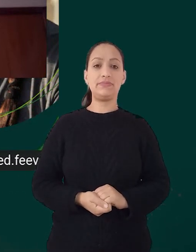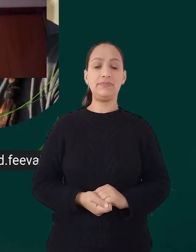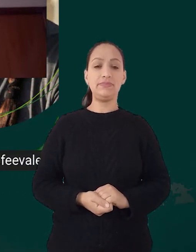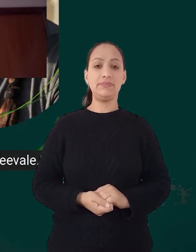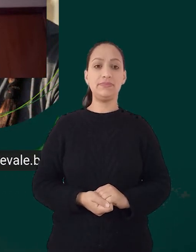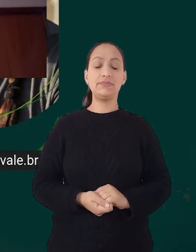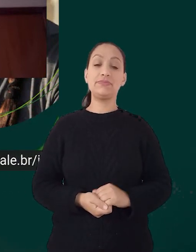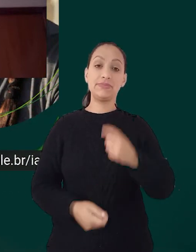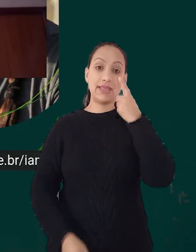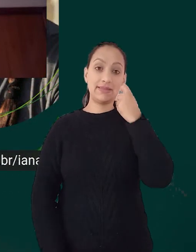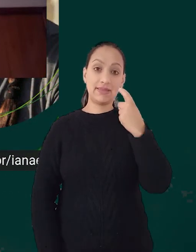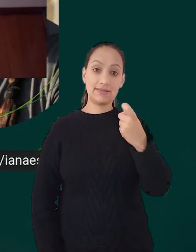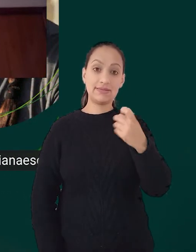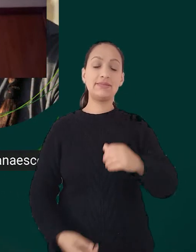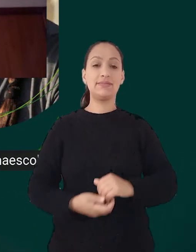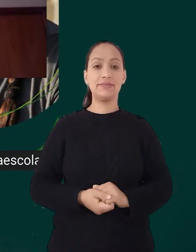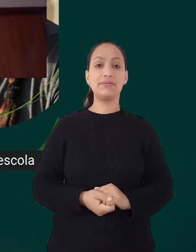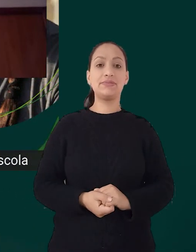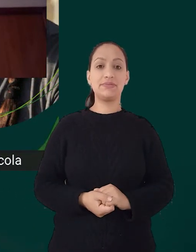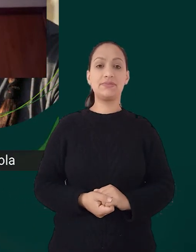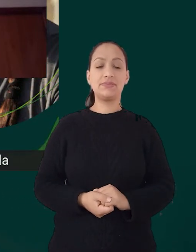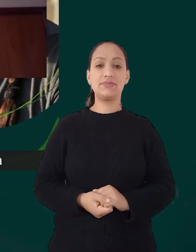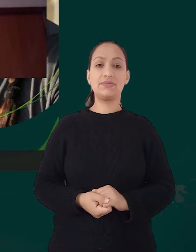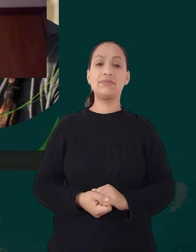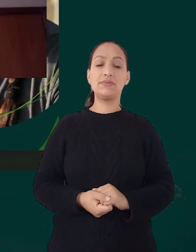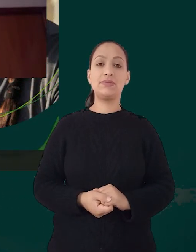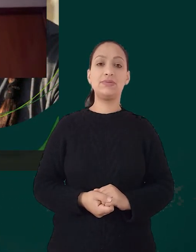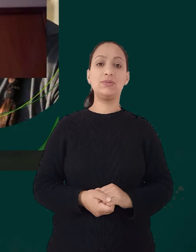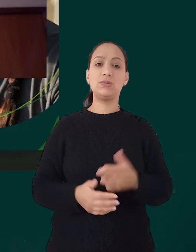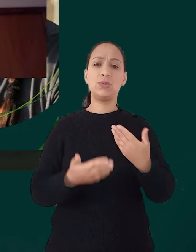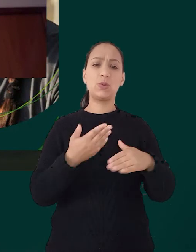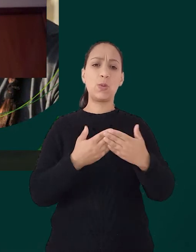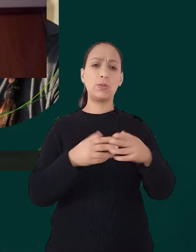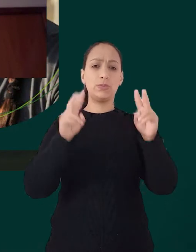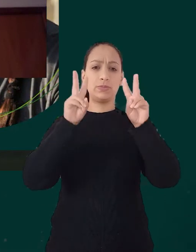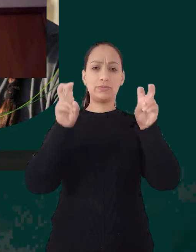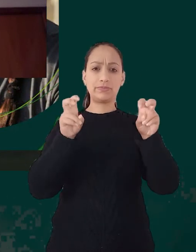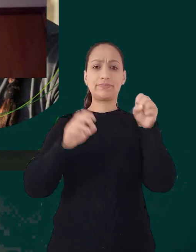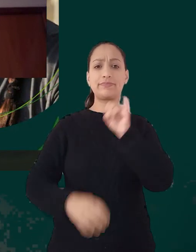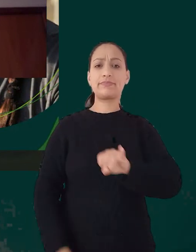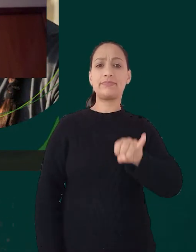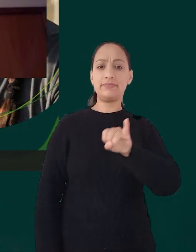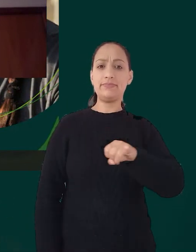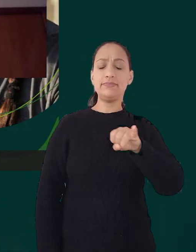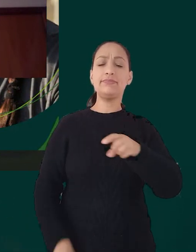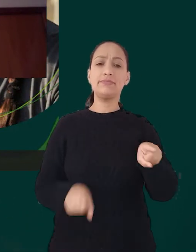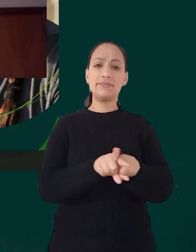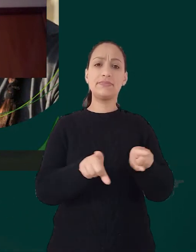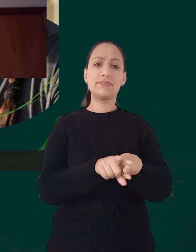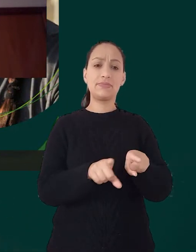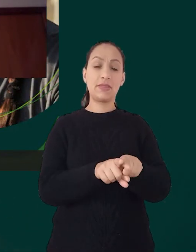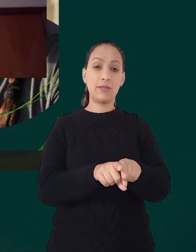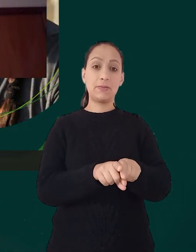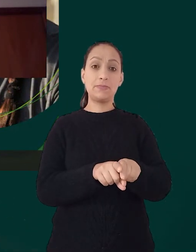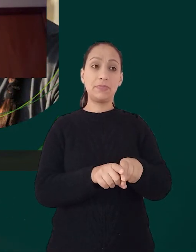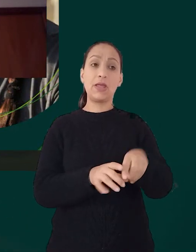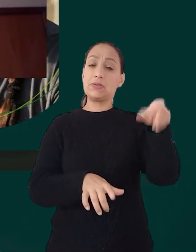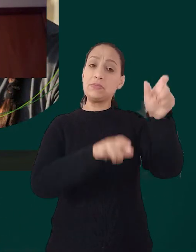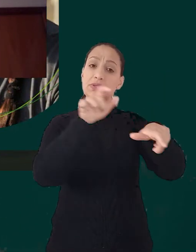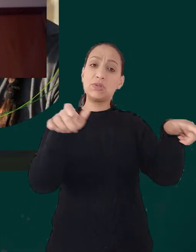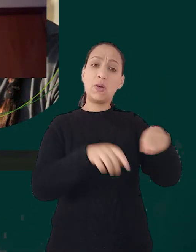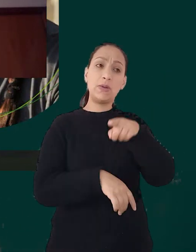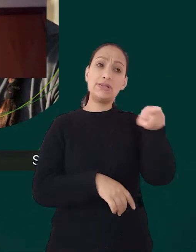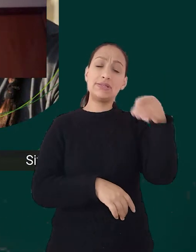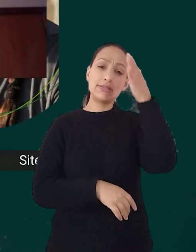é bem interessante, né, todo esse tema, acho que é importante também para o pessoal saber, né, como que